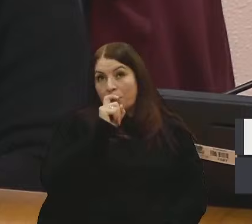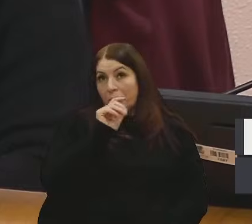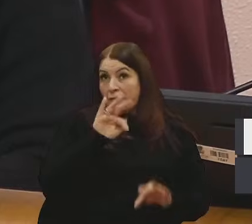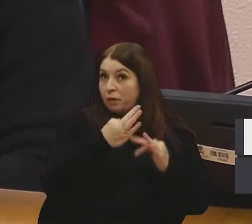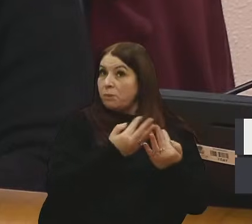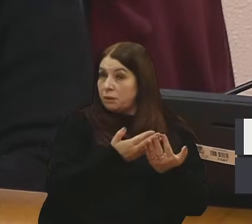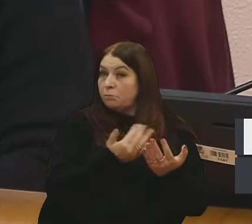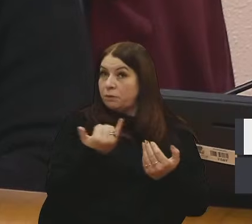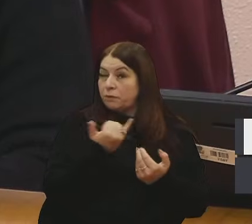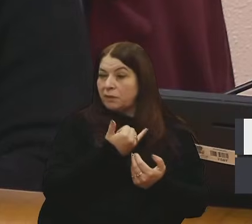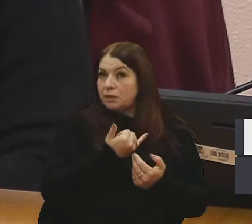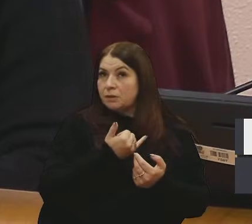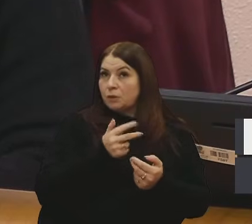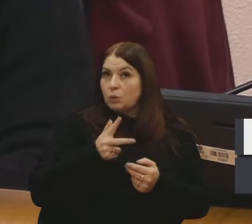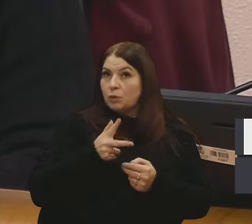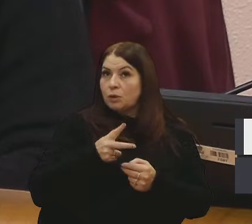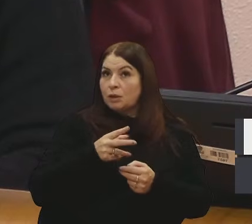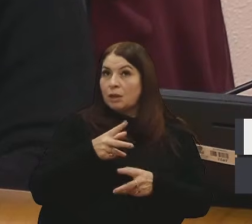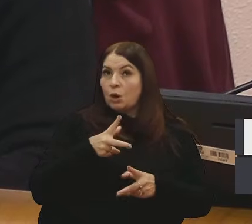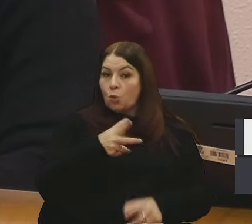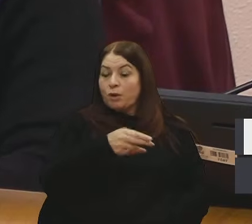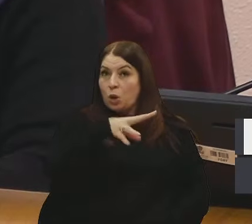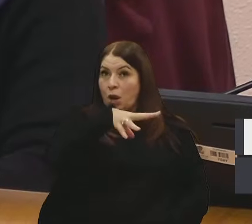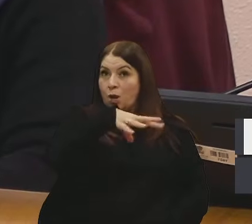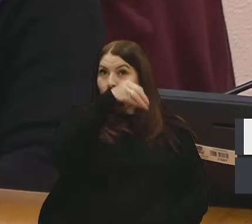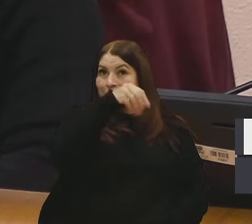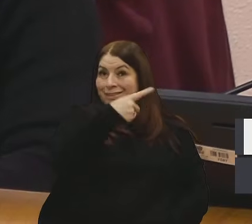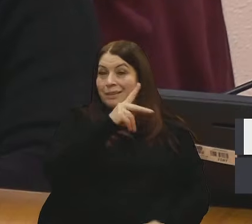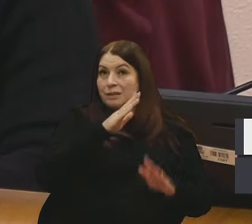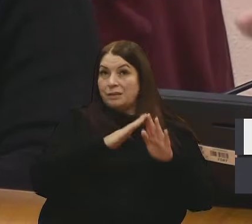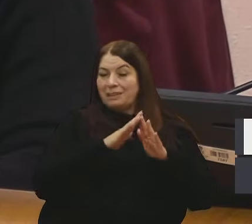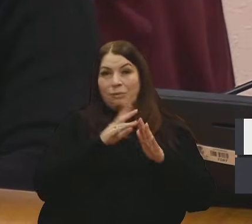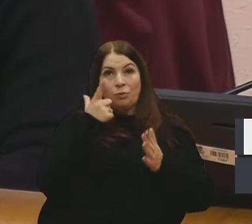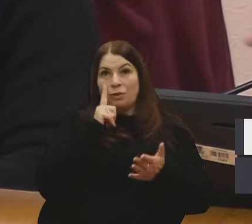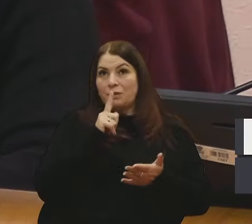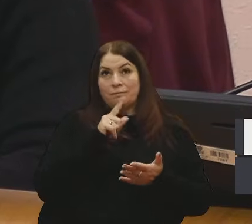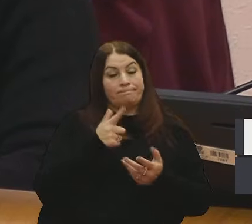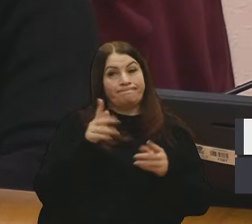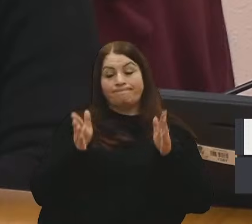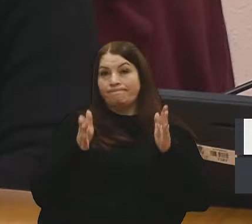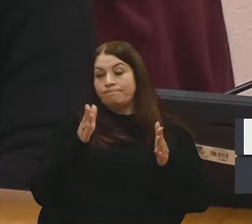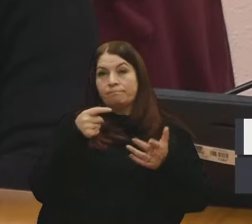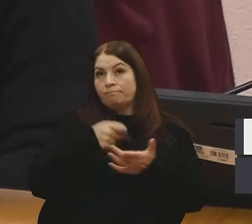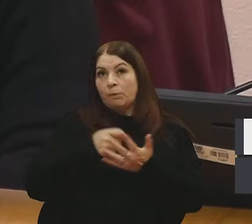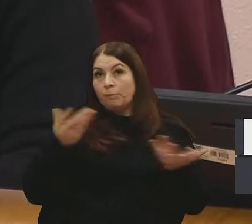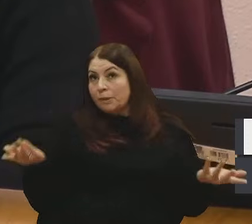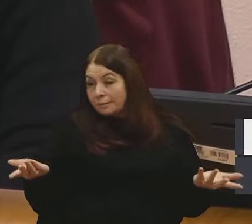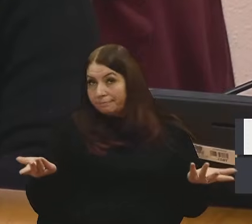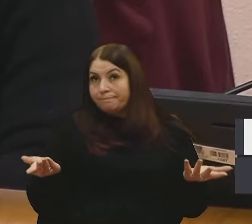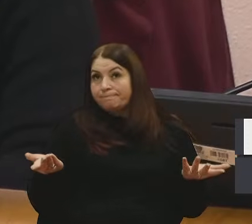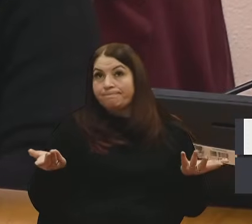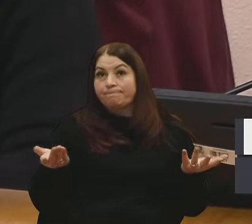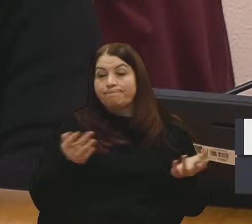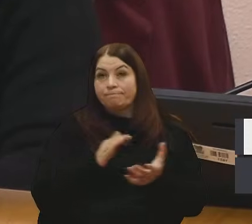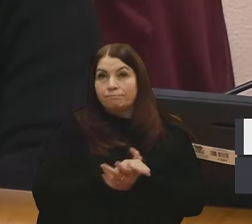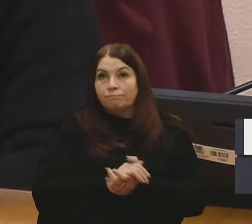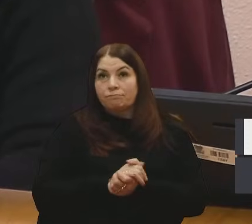me dizendo que estão cortando a luz dele hoje, porque não recebeu a rescisão, não tem prazo, então